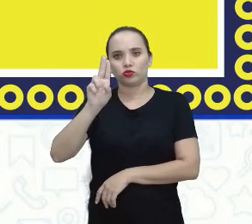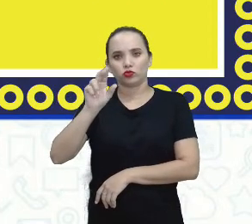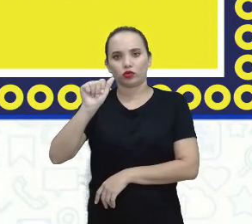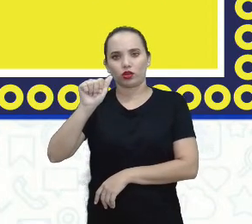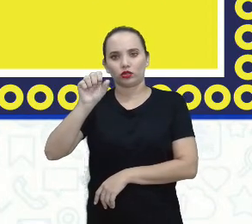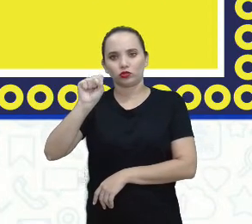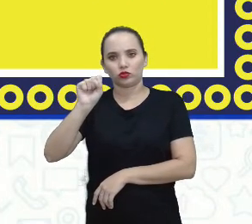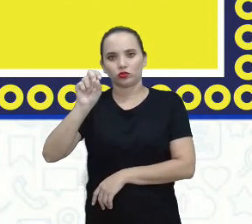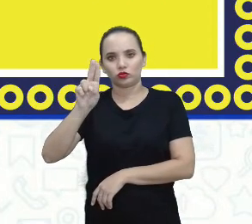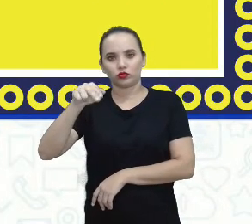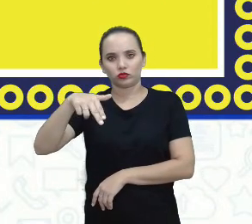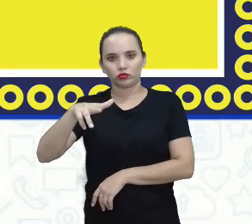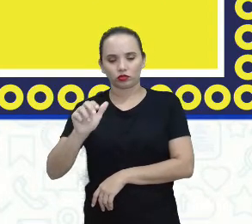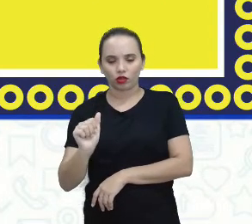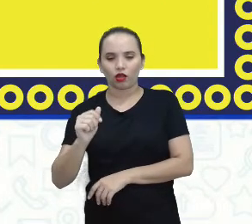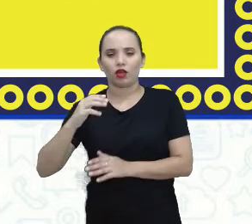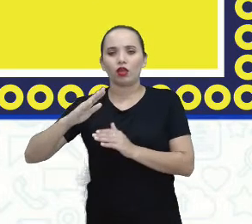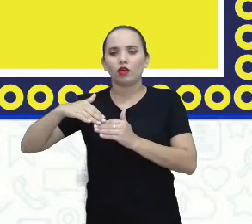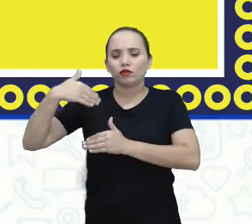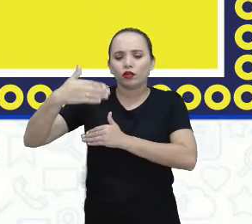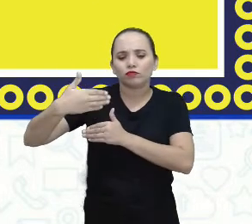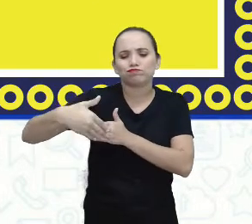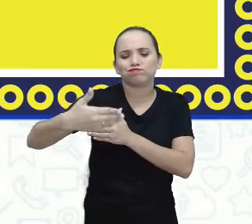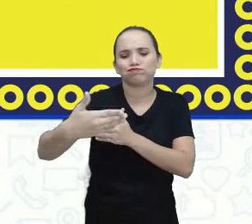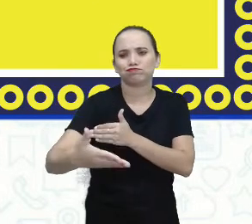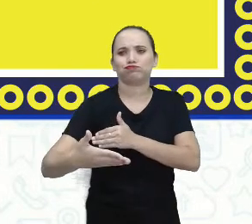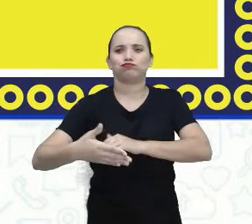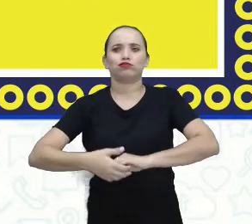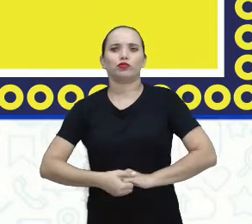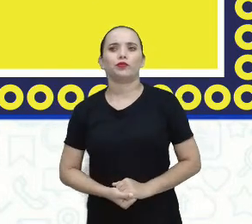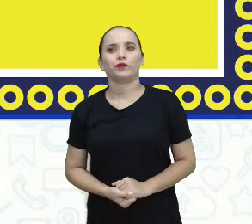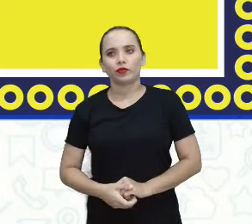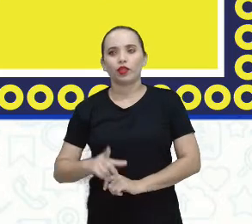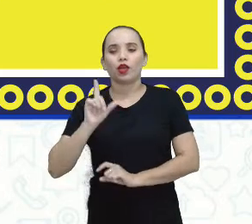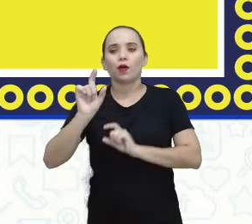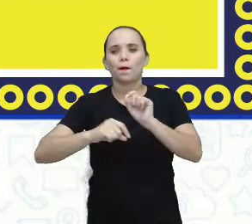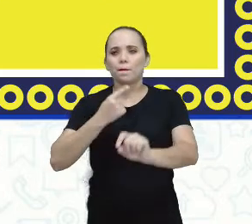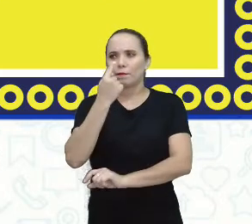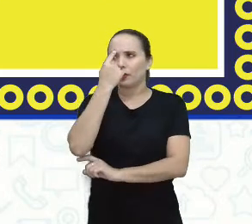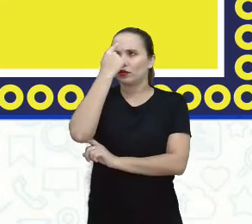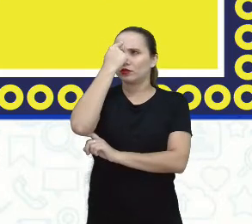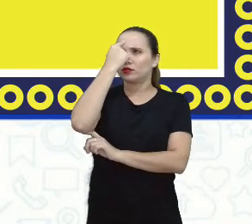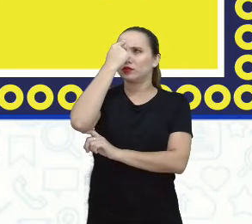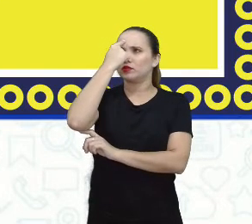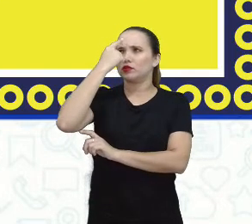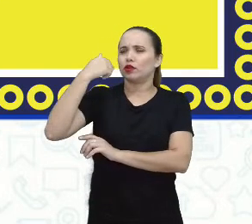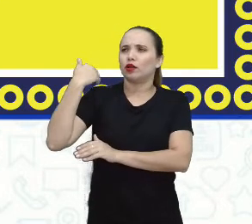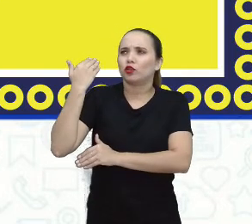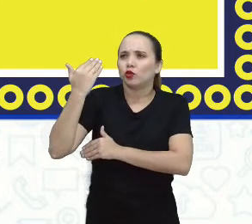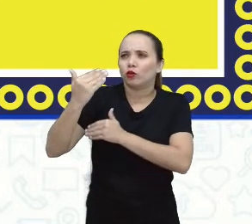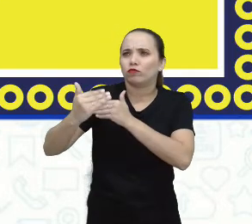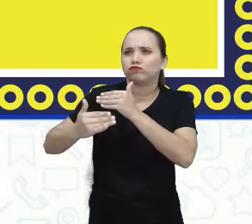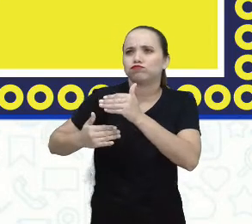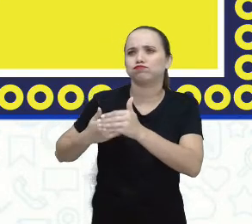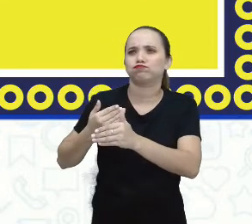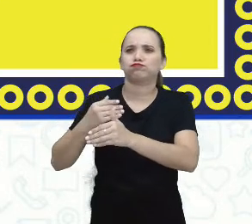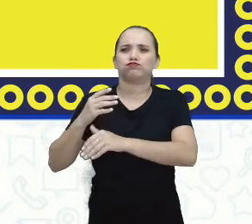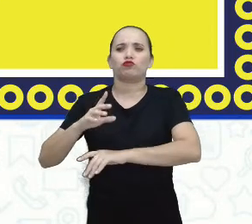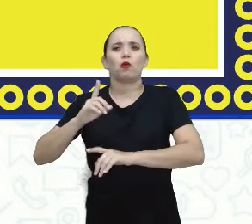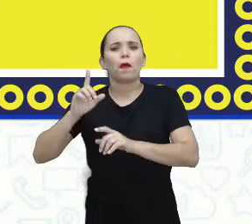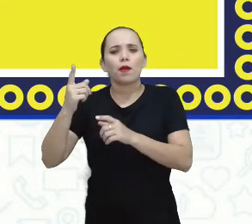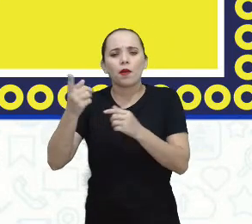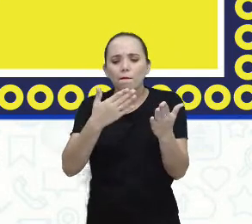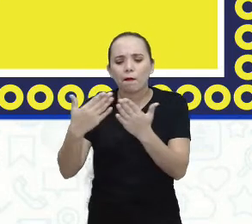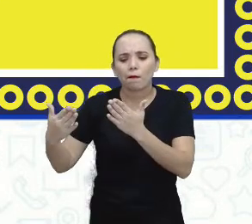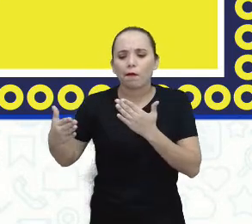antes dessa data, de 1970, pensando, amadurecendo, discutindo com outras